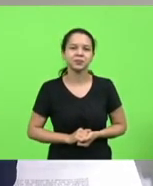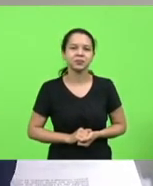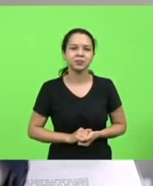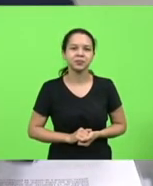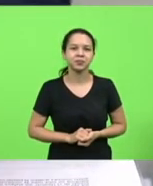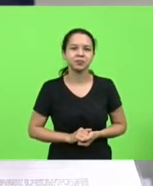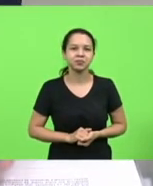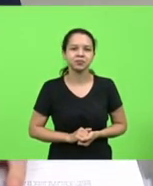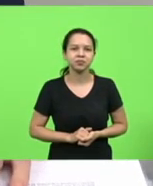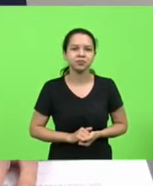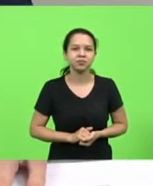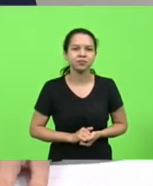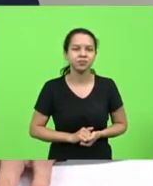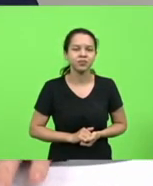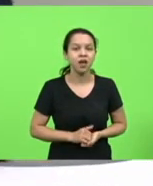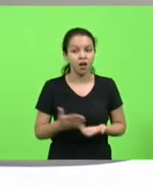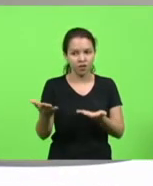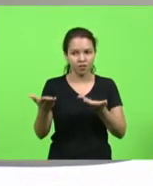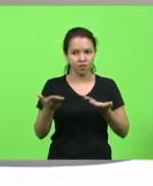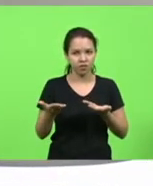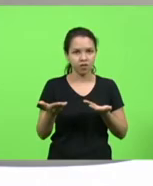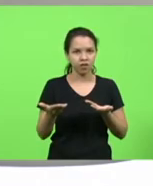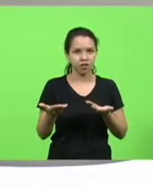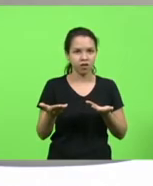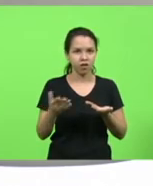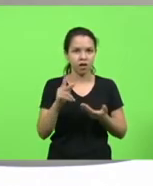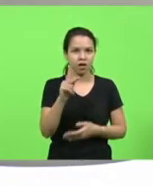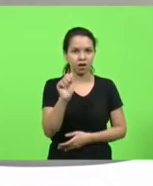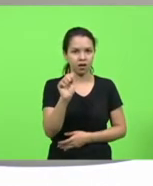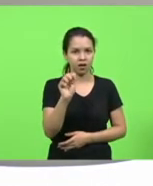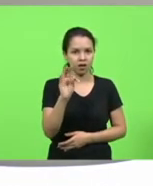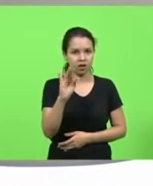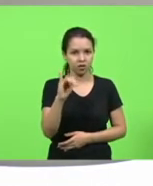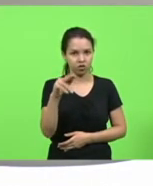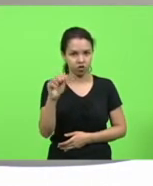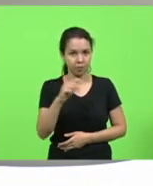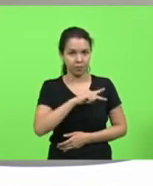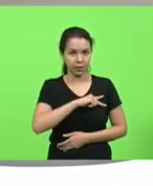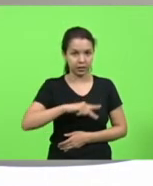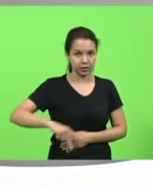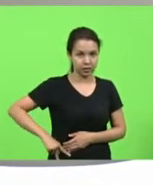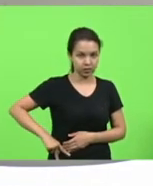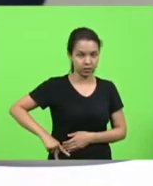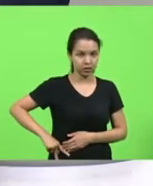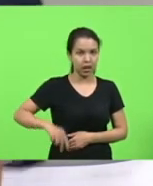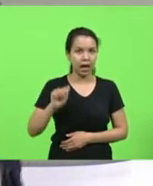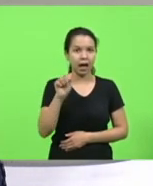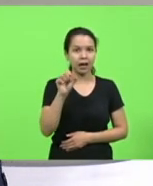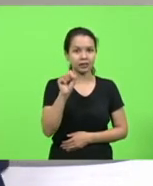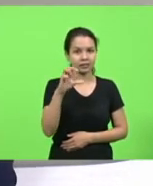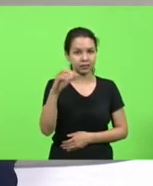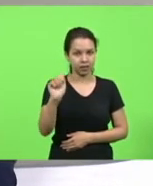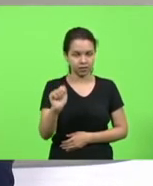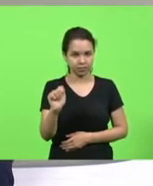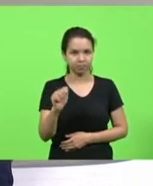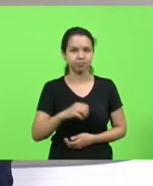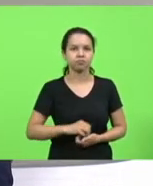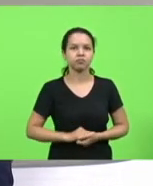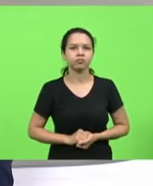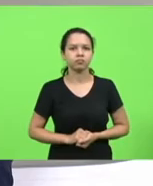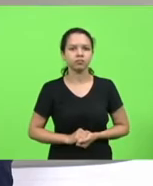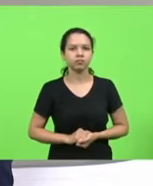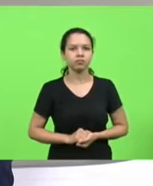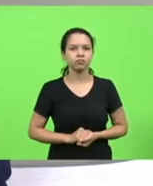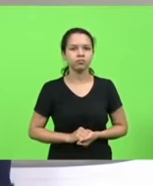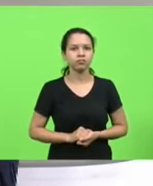Eu convido agora a senhora Kátia Christiane Purnhagen, presidente da ASCA. Com a palavra, a Kátia,